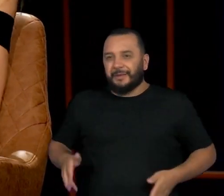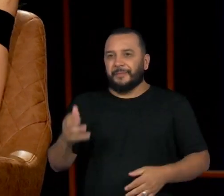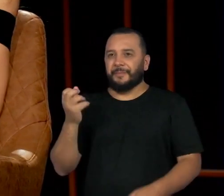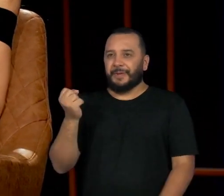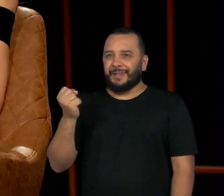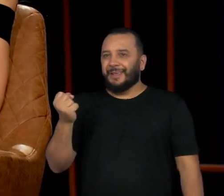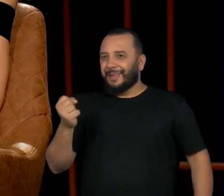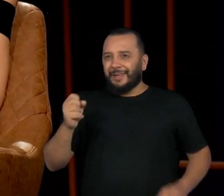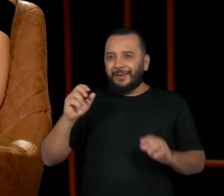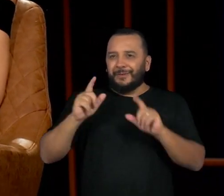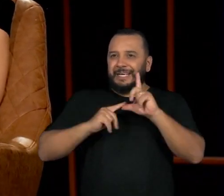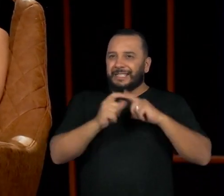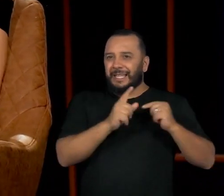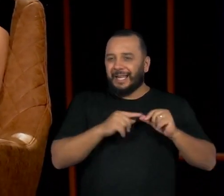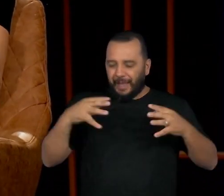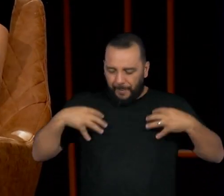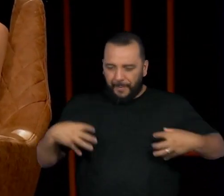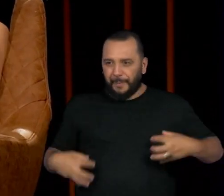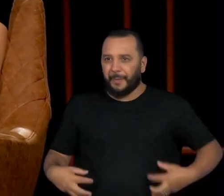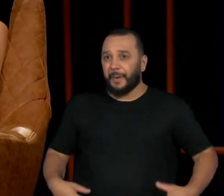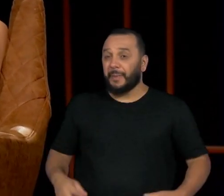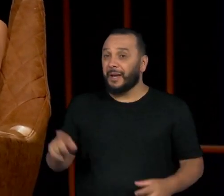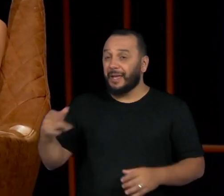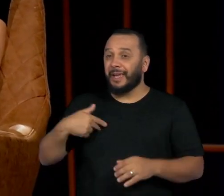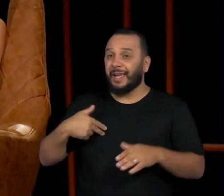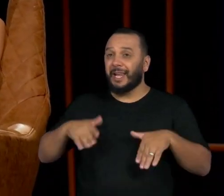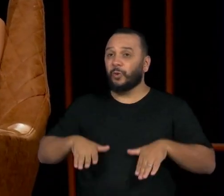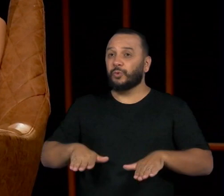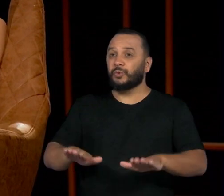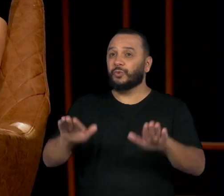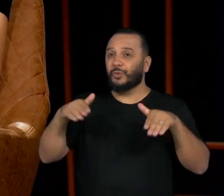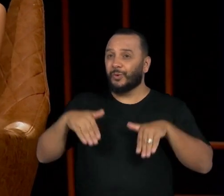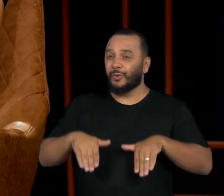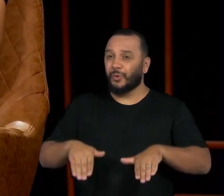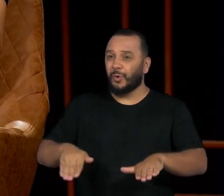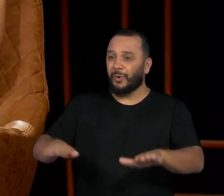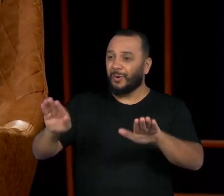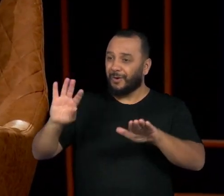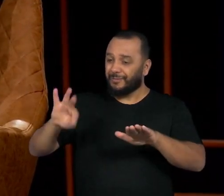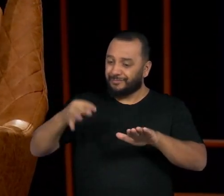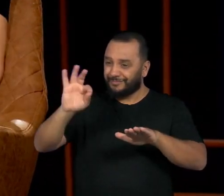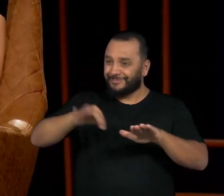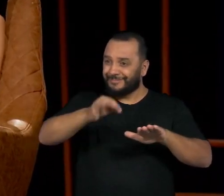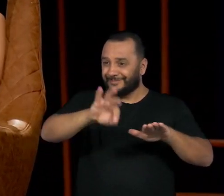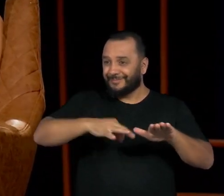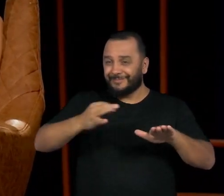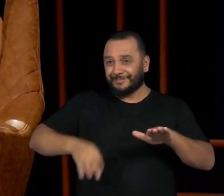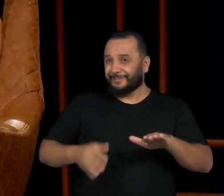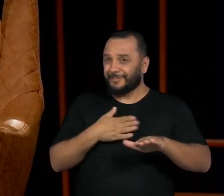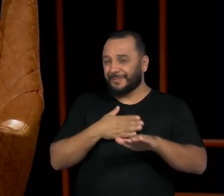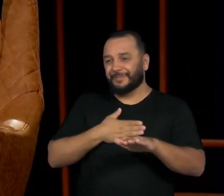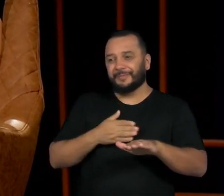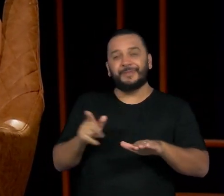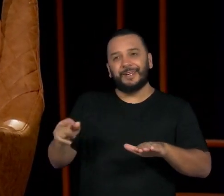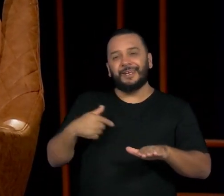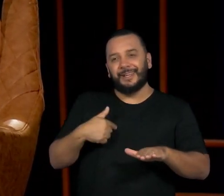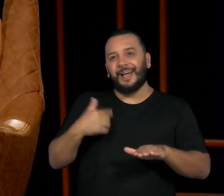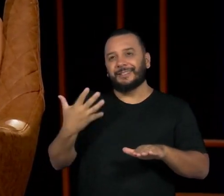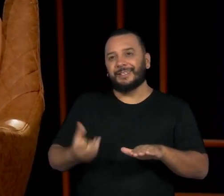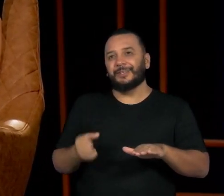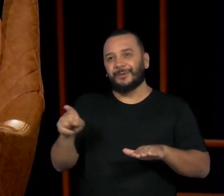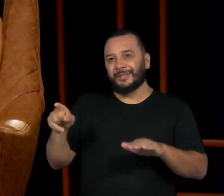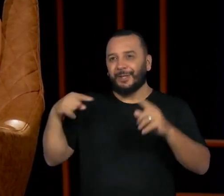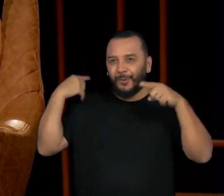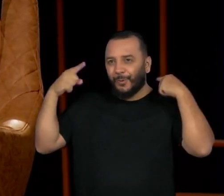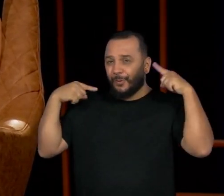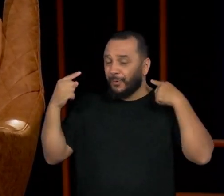visto algumas vezes, e ele costura o meu vestido à mão e entra nessa loucura, e foi um momento muito marcante,